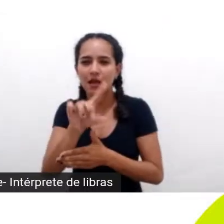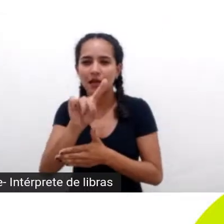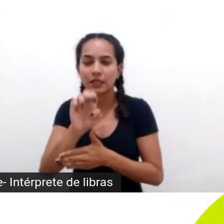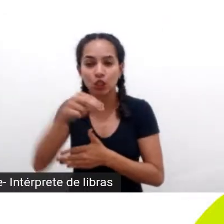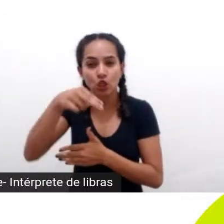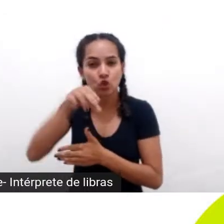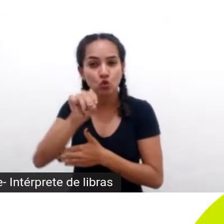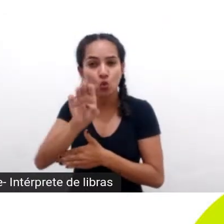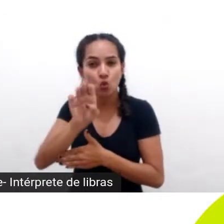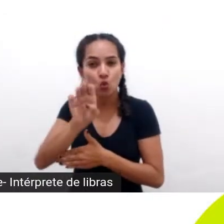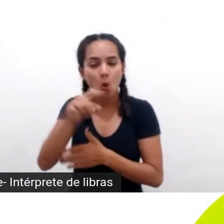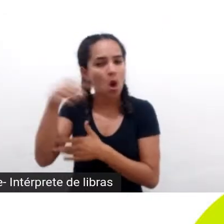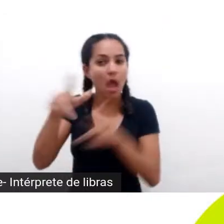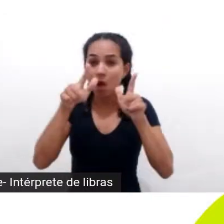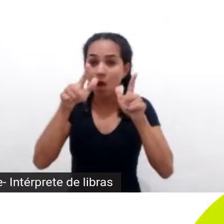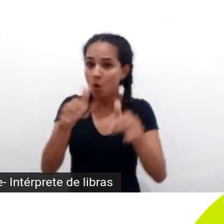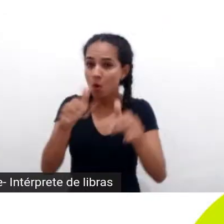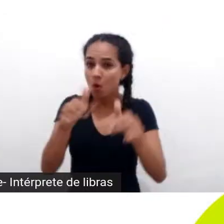e